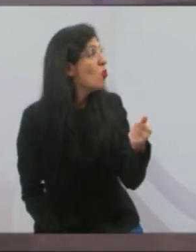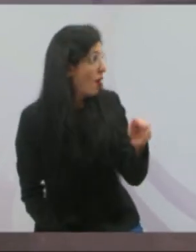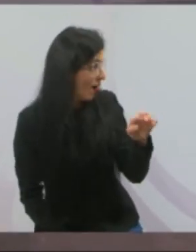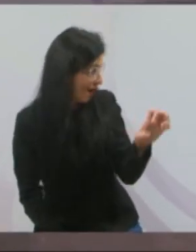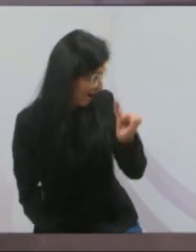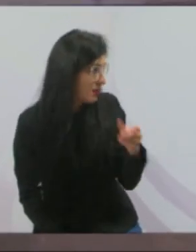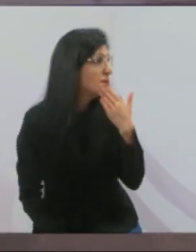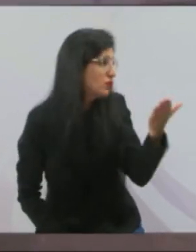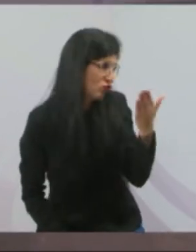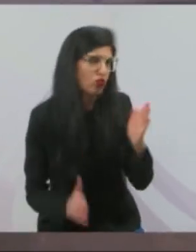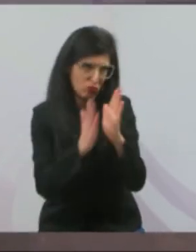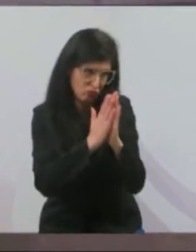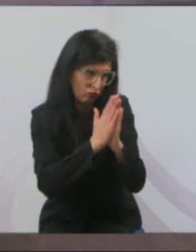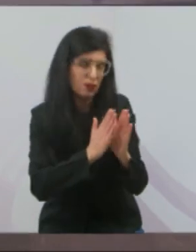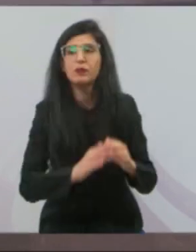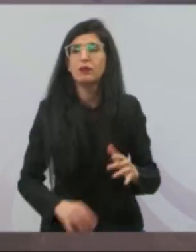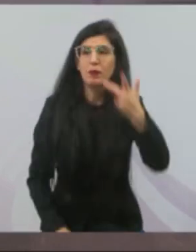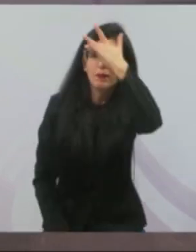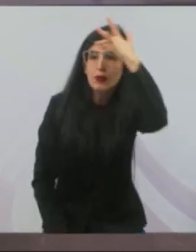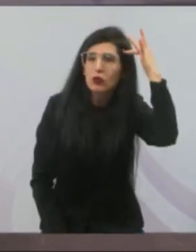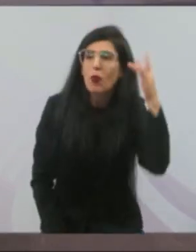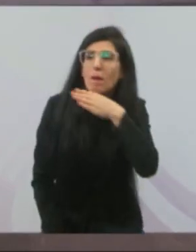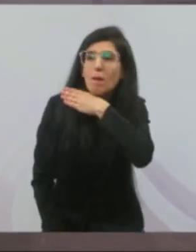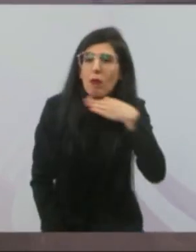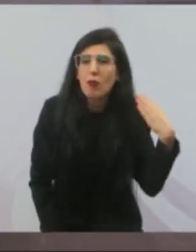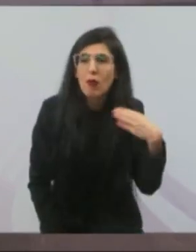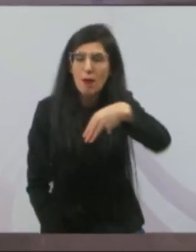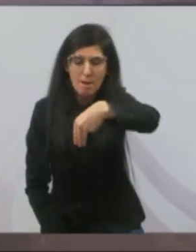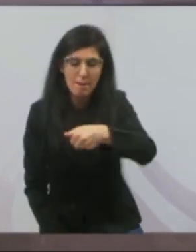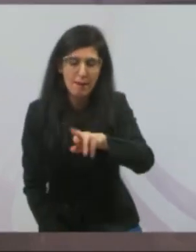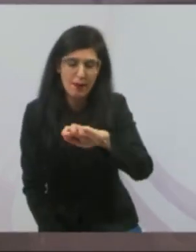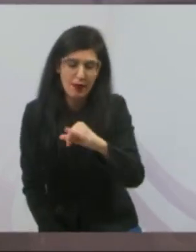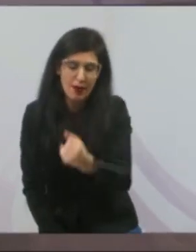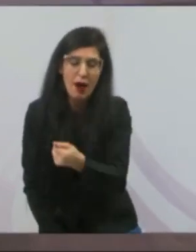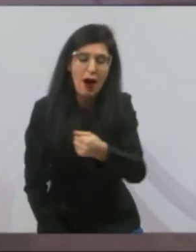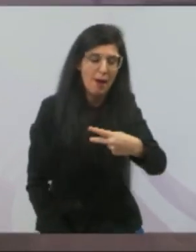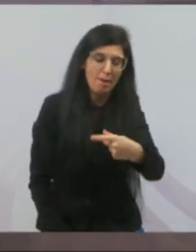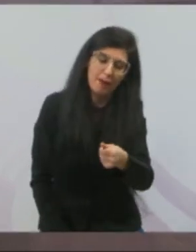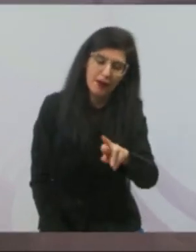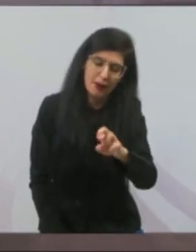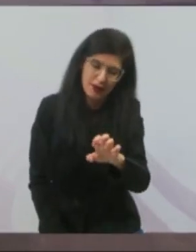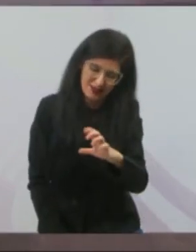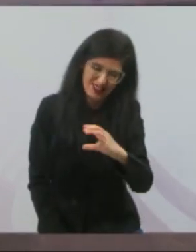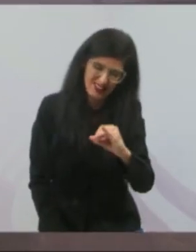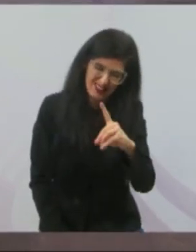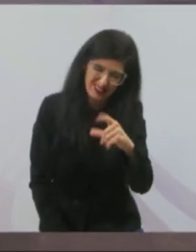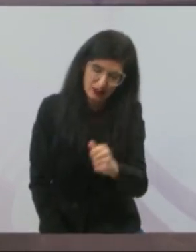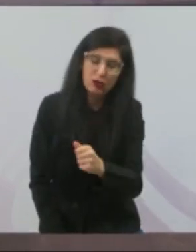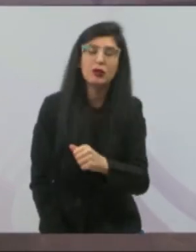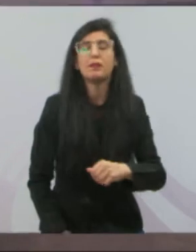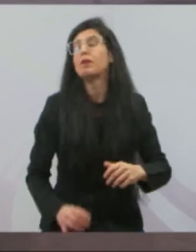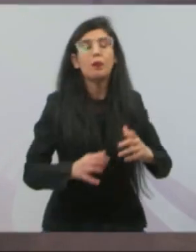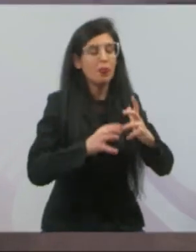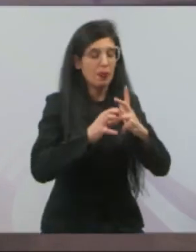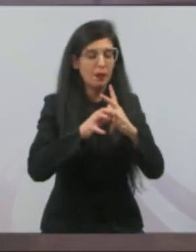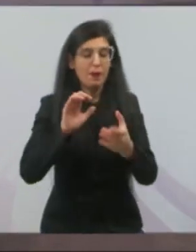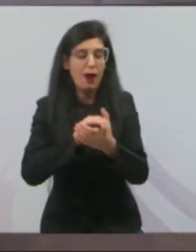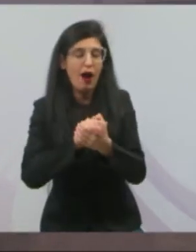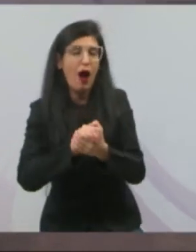Fernando, lá já tem, inclusive, um projeto oficializado com verba do Banco Itaú. Então, lá não dá